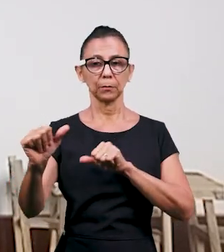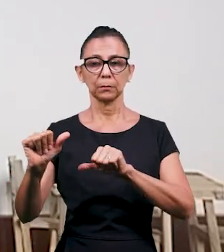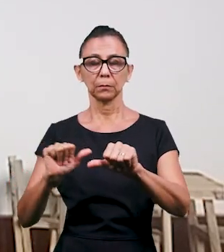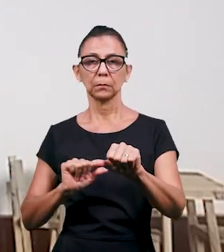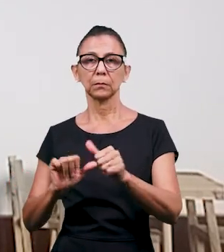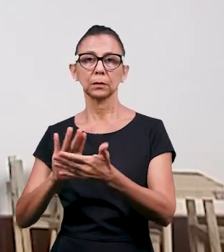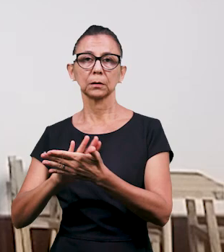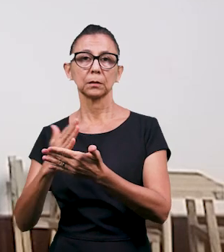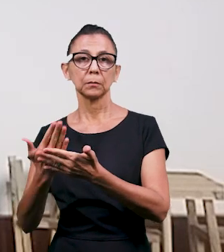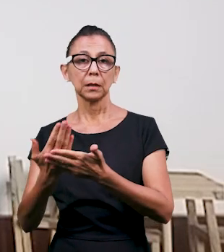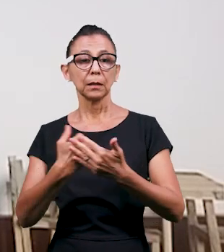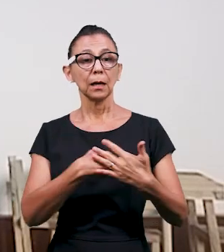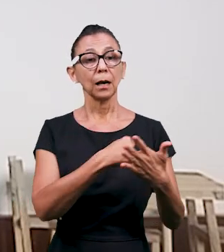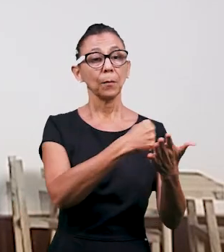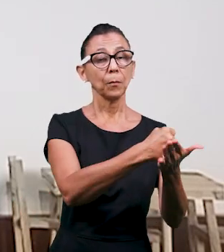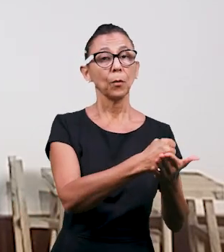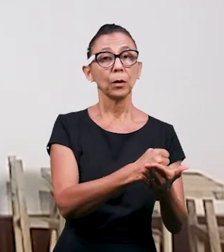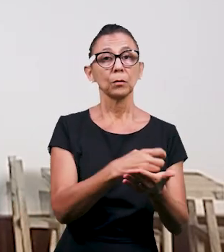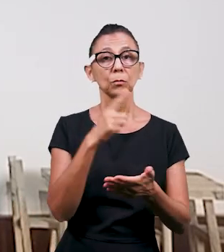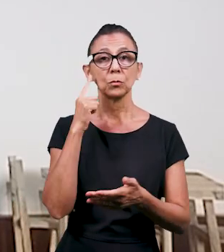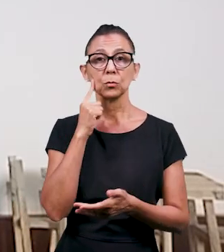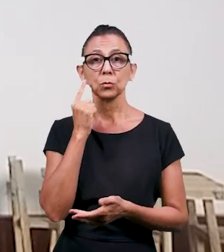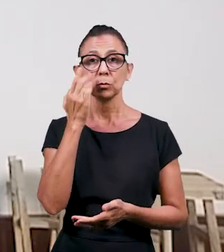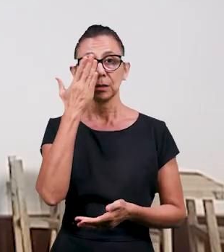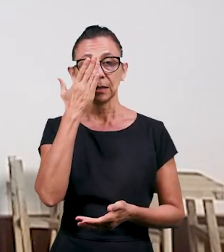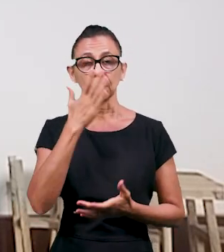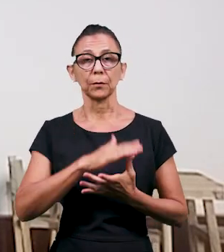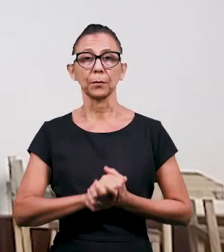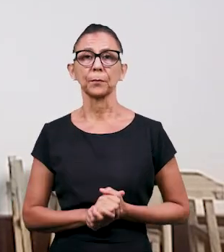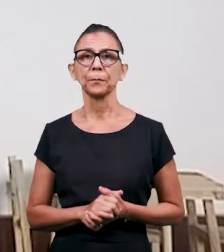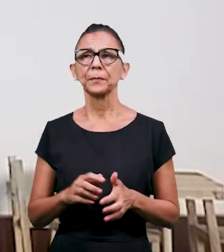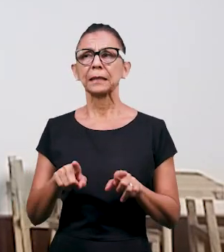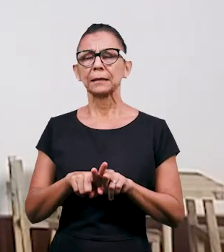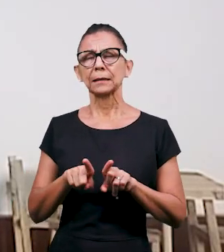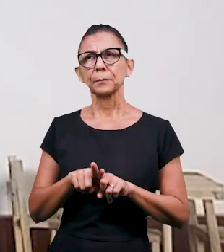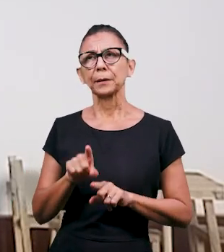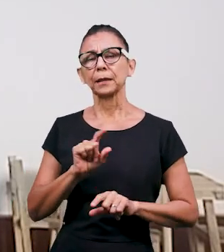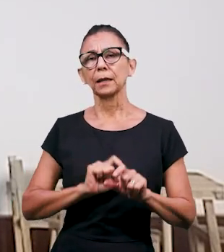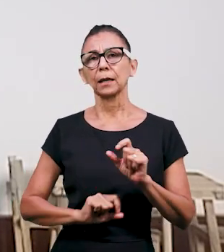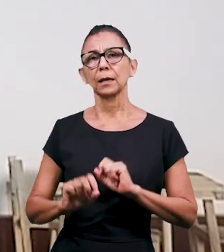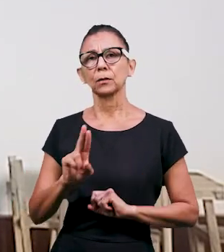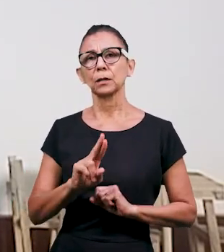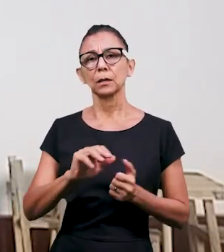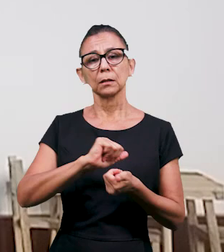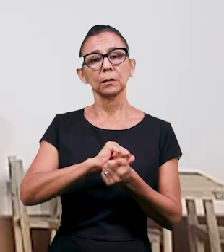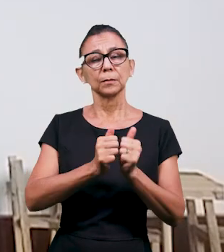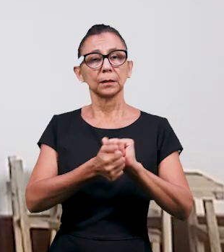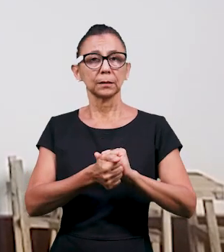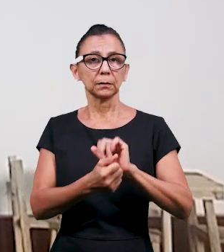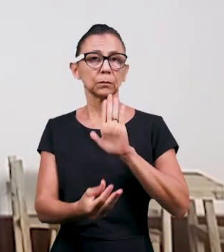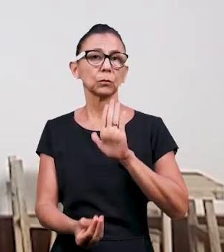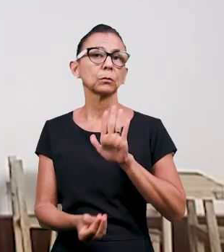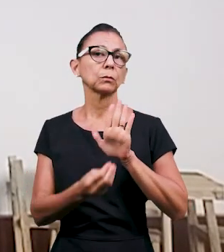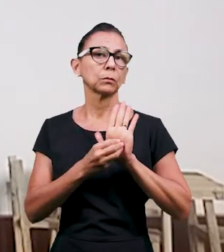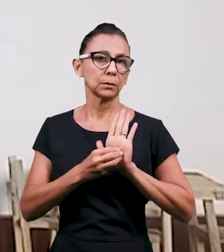ali atender esses surdos cegos, para que possa ser efetivo. Outra coisa que nós fazemos também é a adaptação do conteúdo.